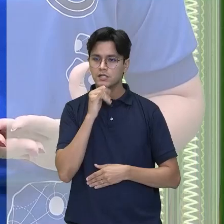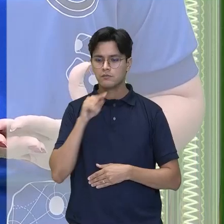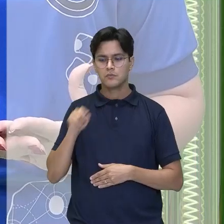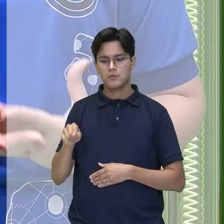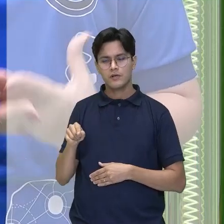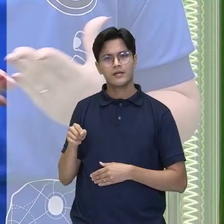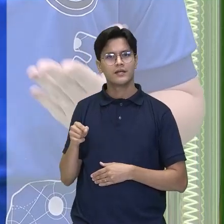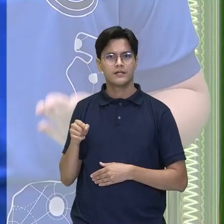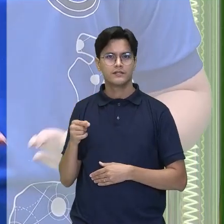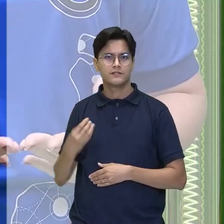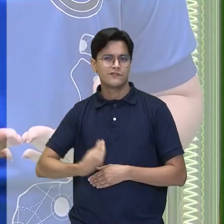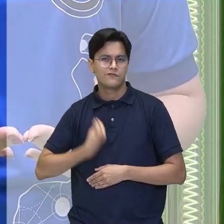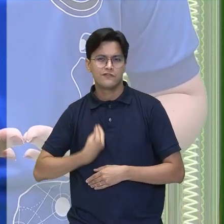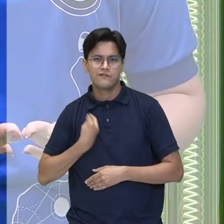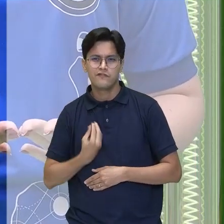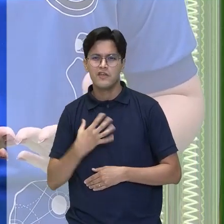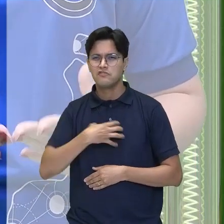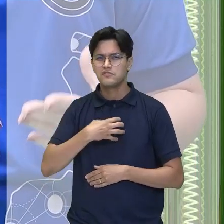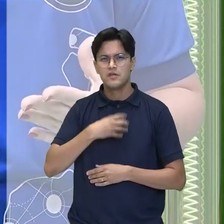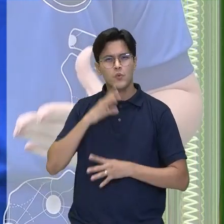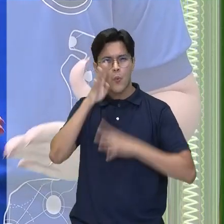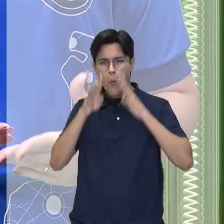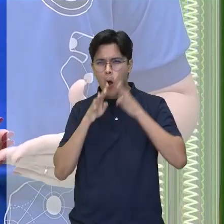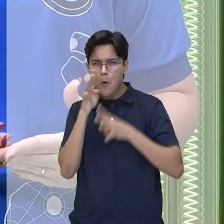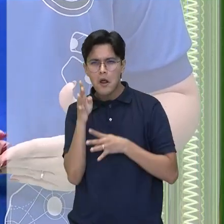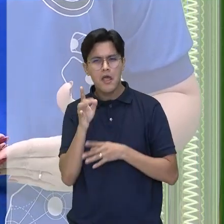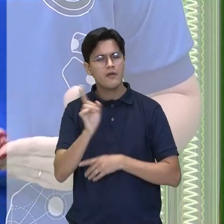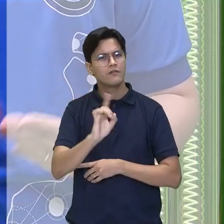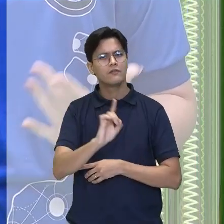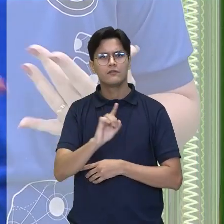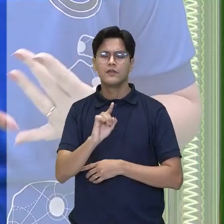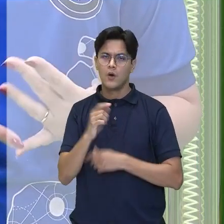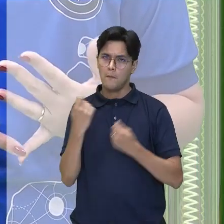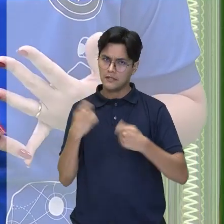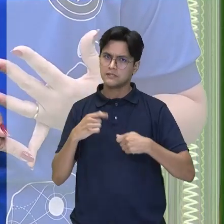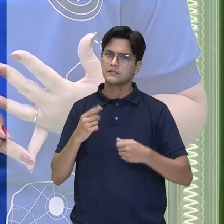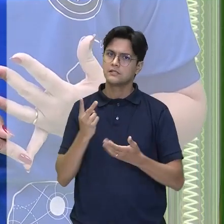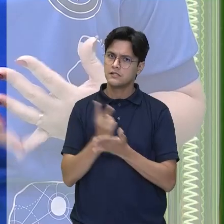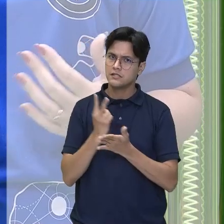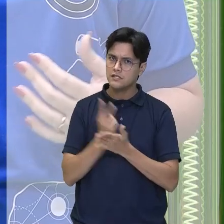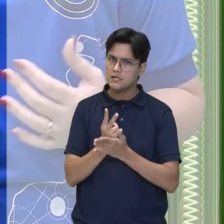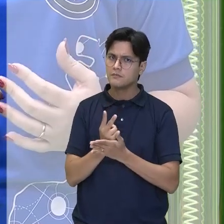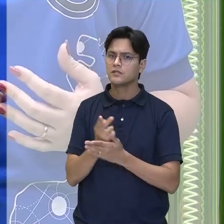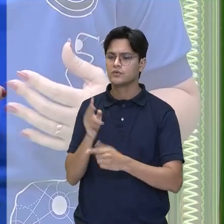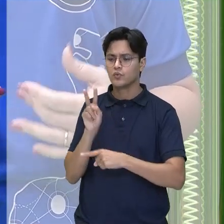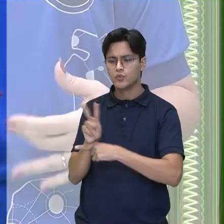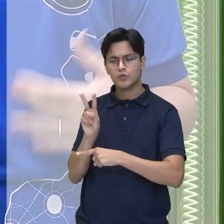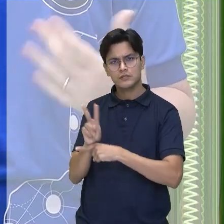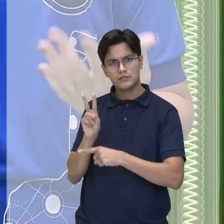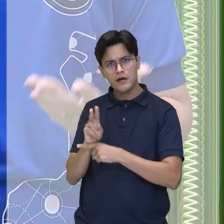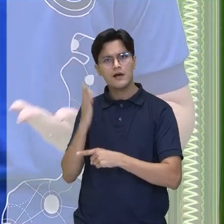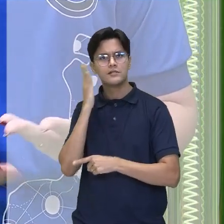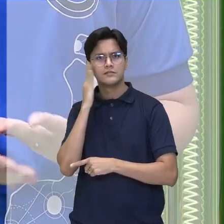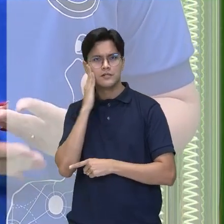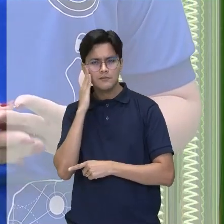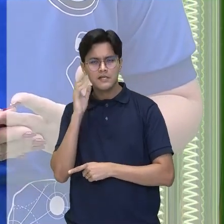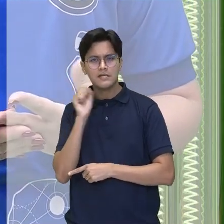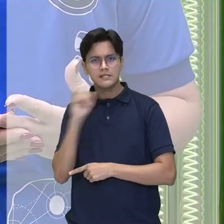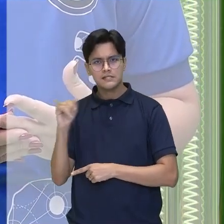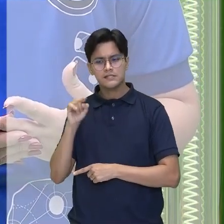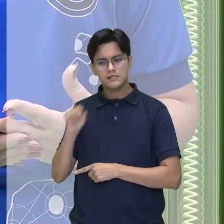sem essa supervisão. Você precisa aí saber se ele tomou a vacina corretamente, né, se ele está tomando